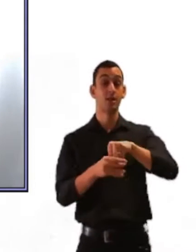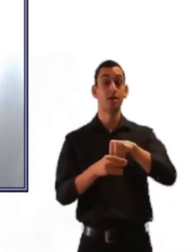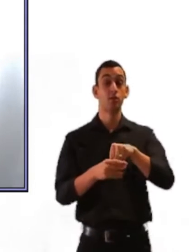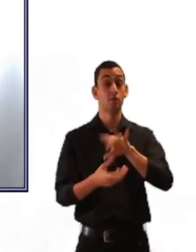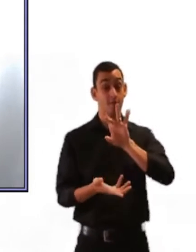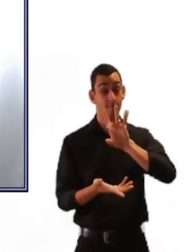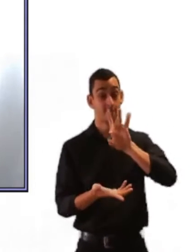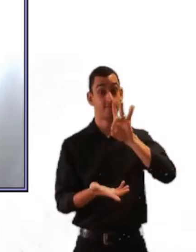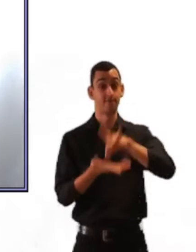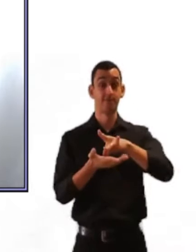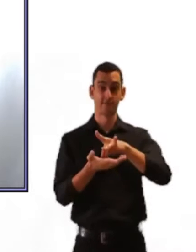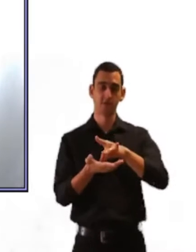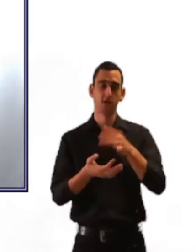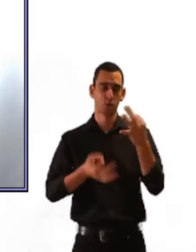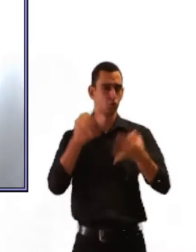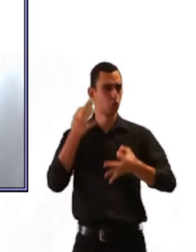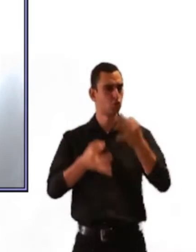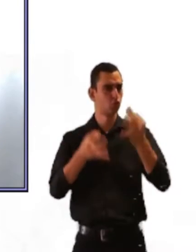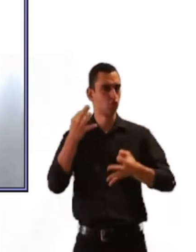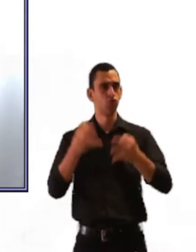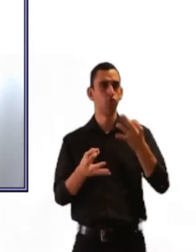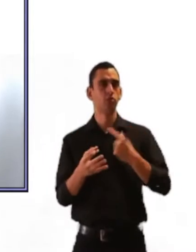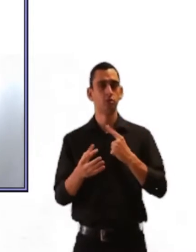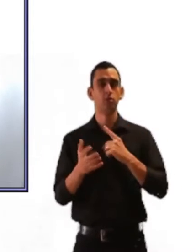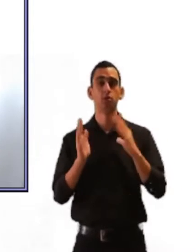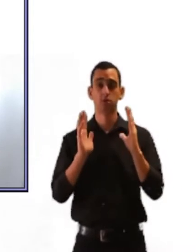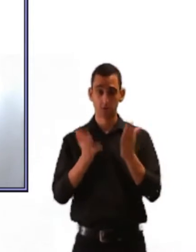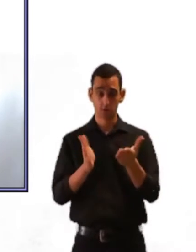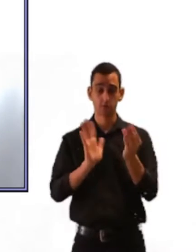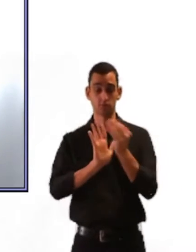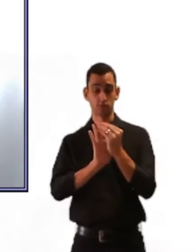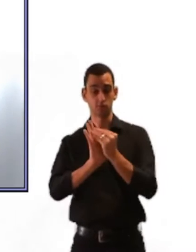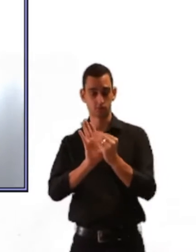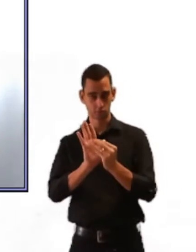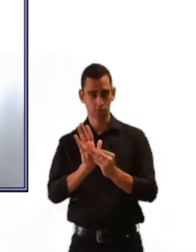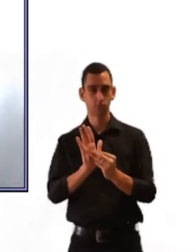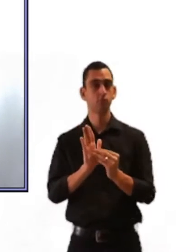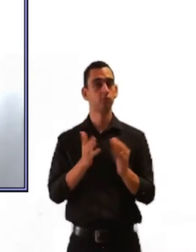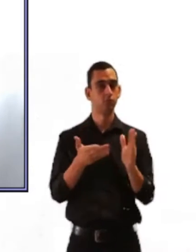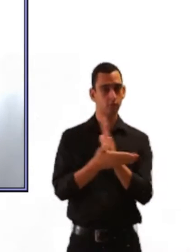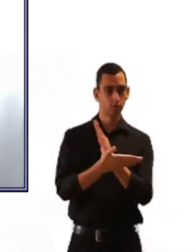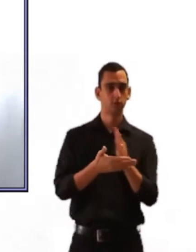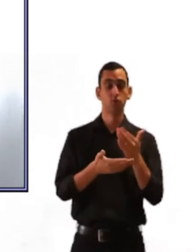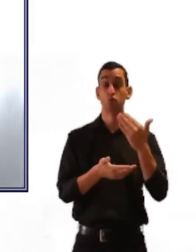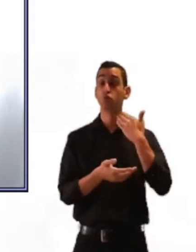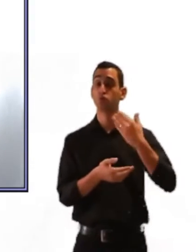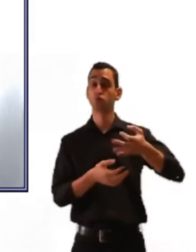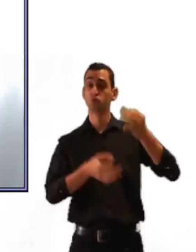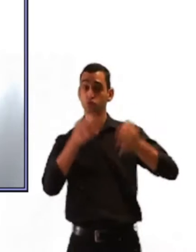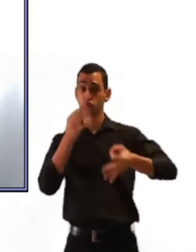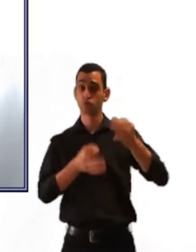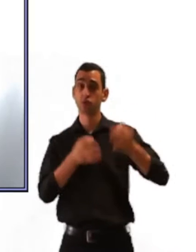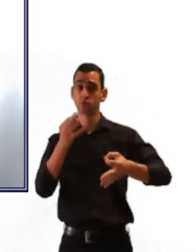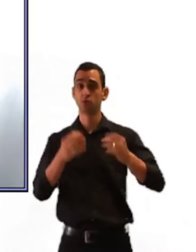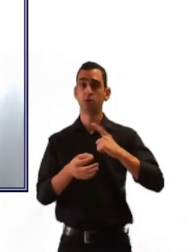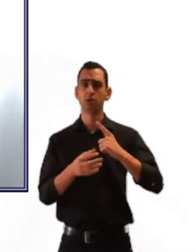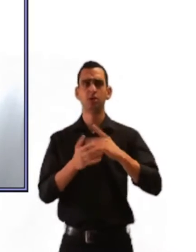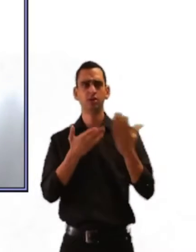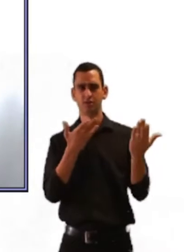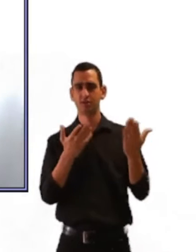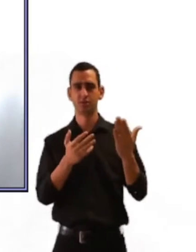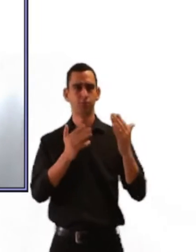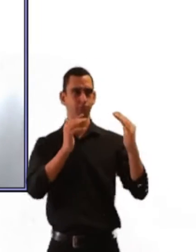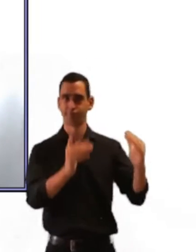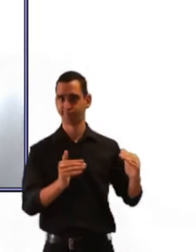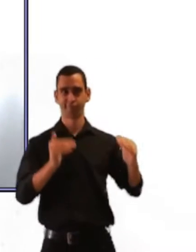que ele foi capitaneado pelos justices, né, que são os juízes da Suprema Corte norte-americana, Jerome